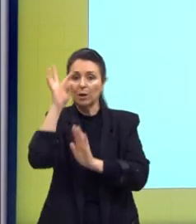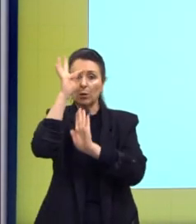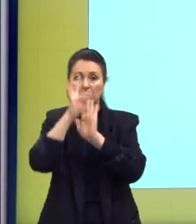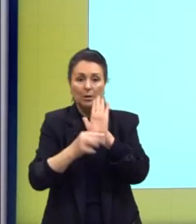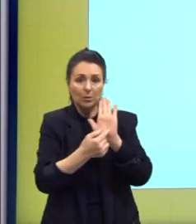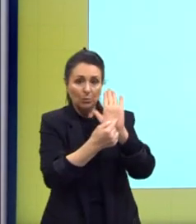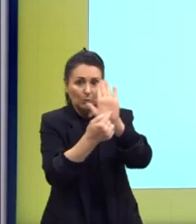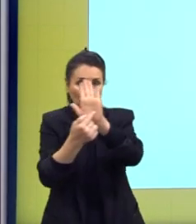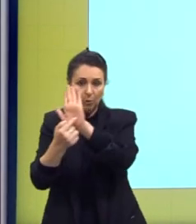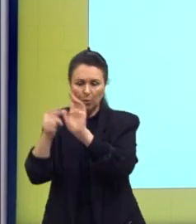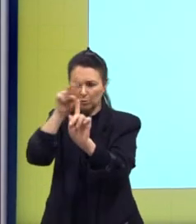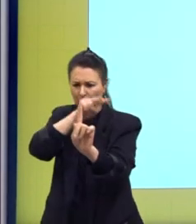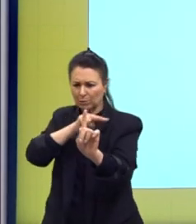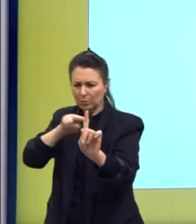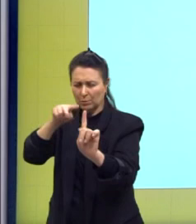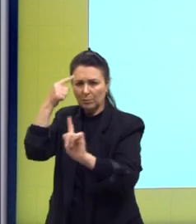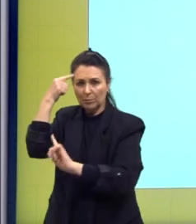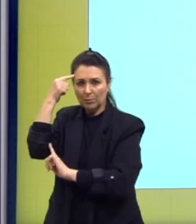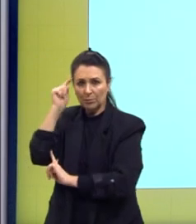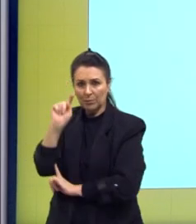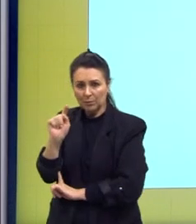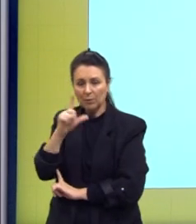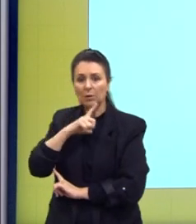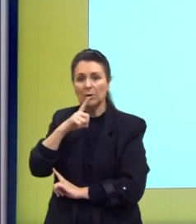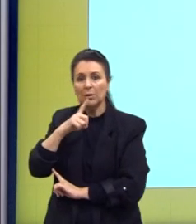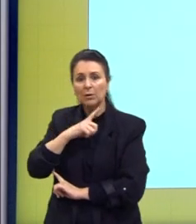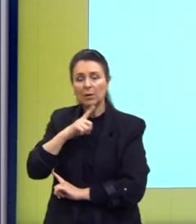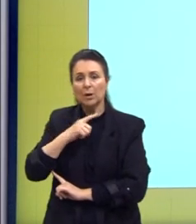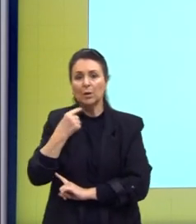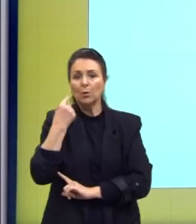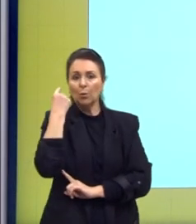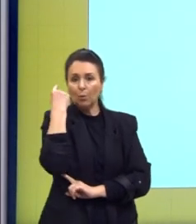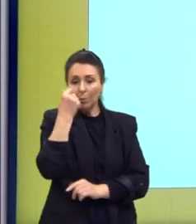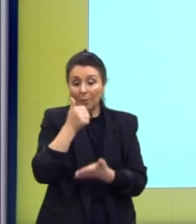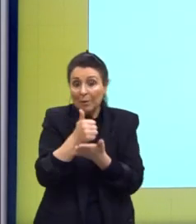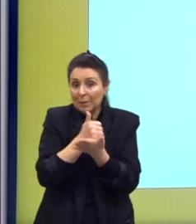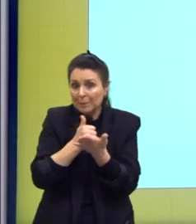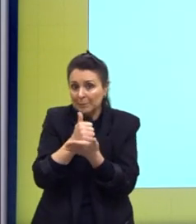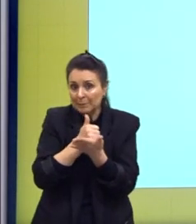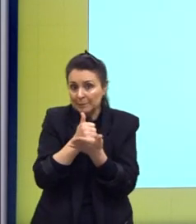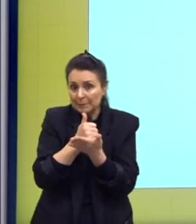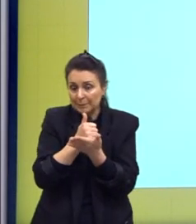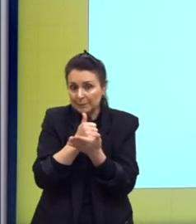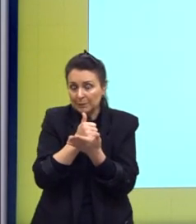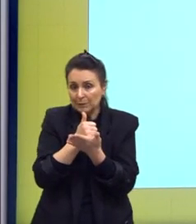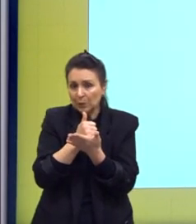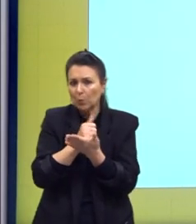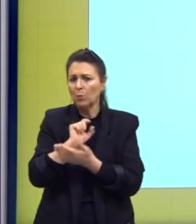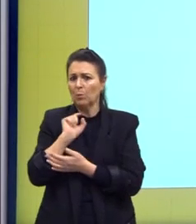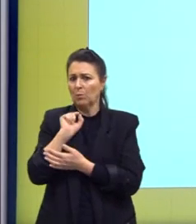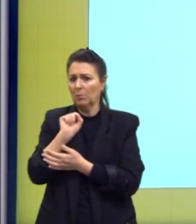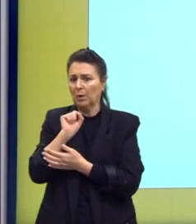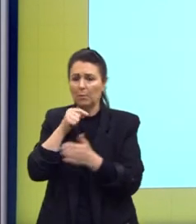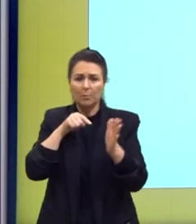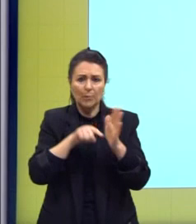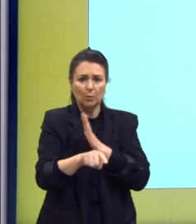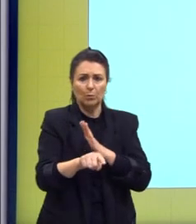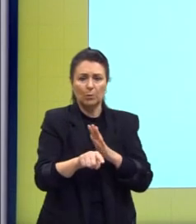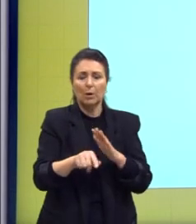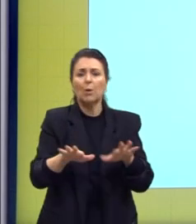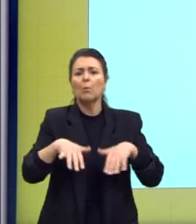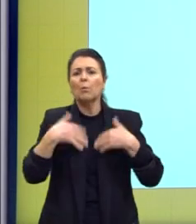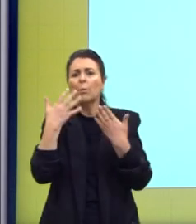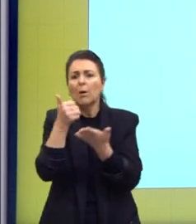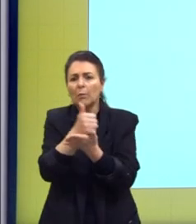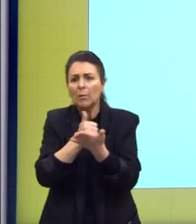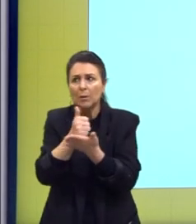texto apresenta uma concepção de pensamento que tem como uma de suas bases A então ele tá perguntando aqui qual que é